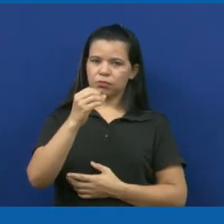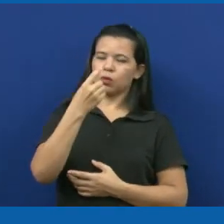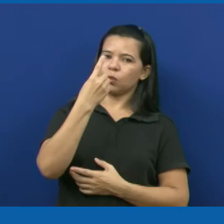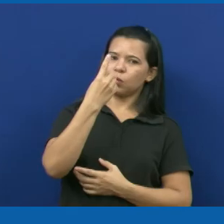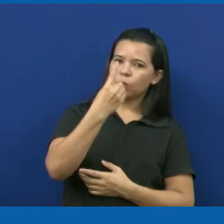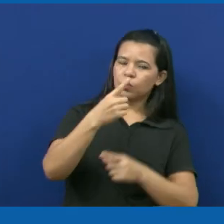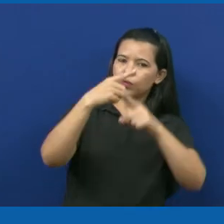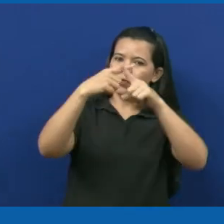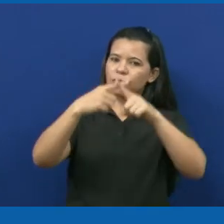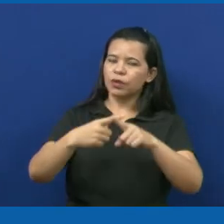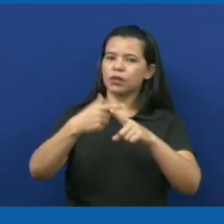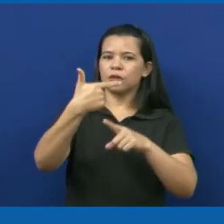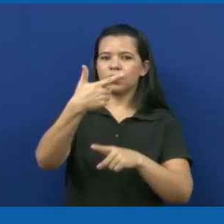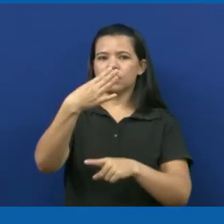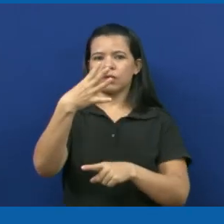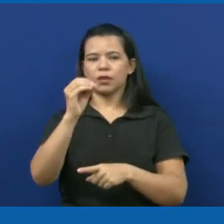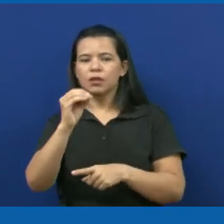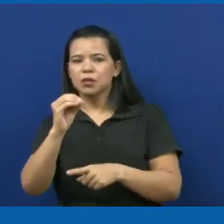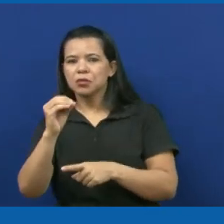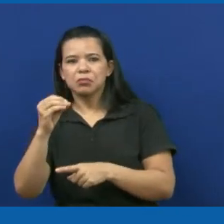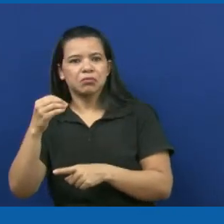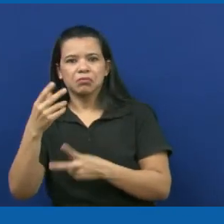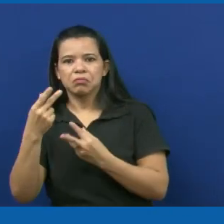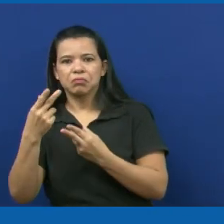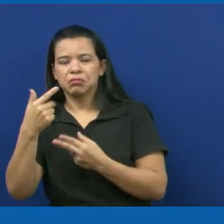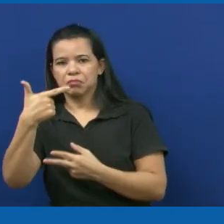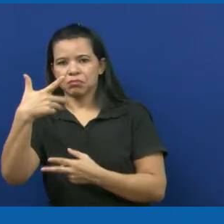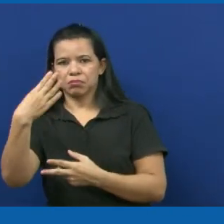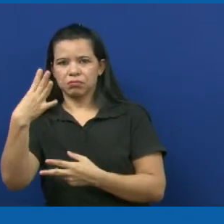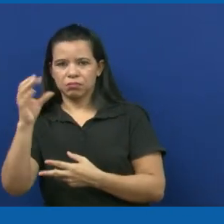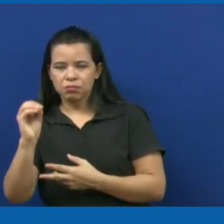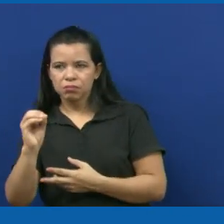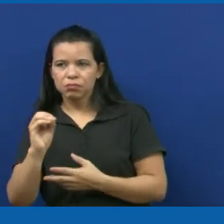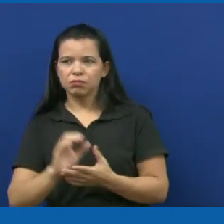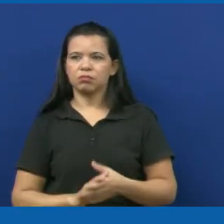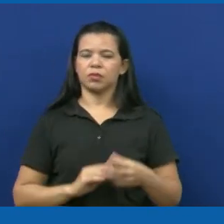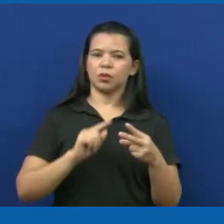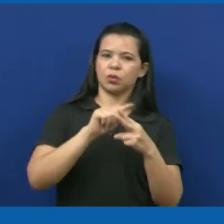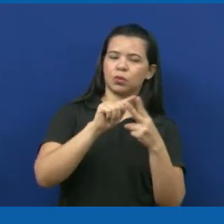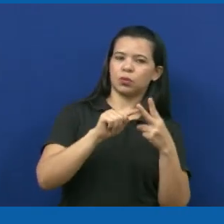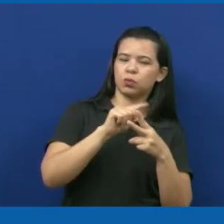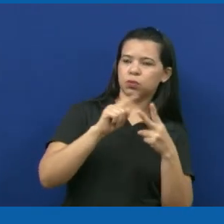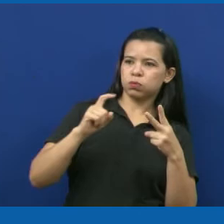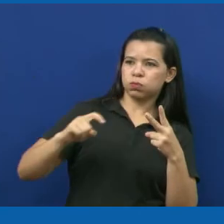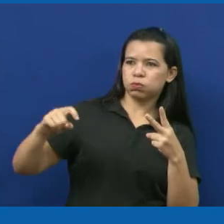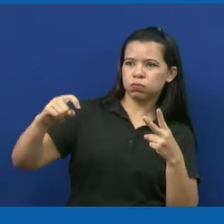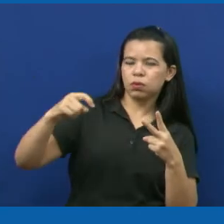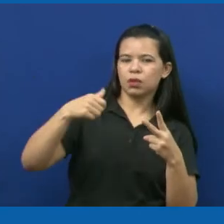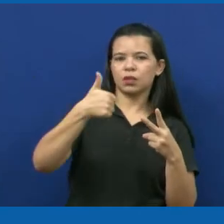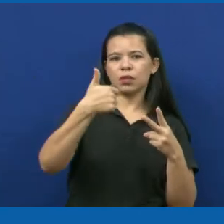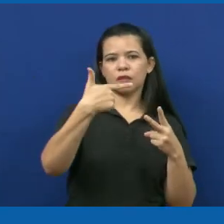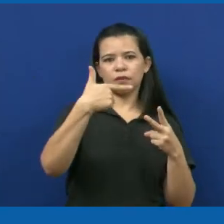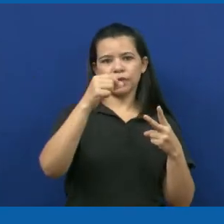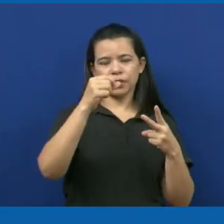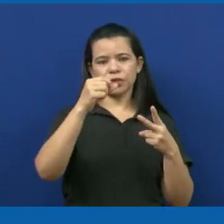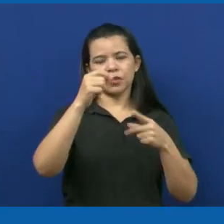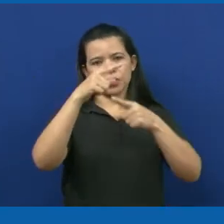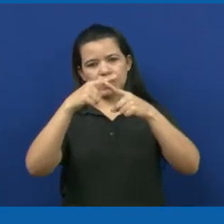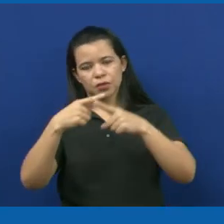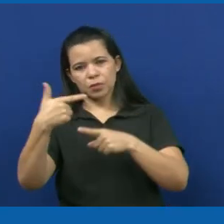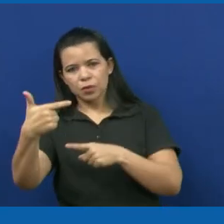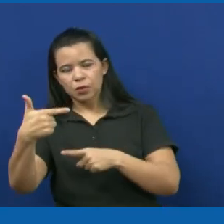dá 240. 2 torneiras, eu gasto 120 minutos. 2 multiplicado por 120, 240 e